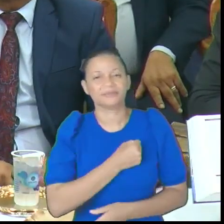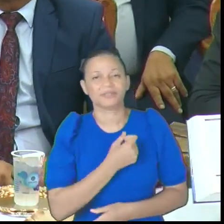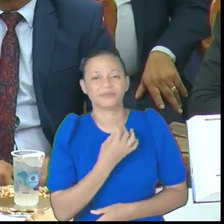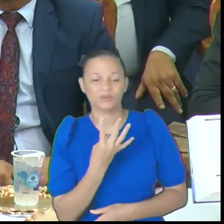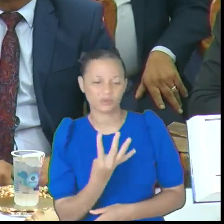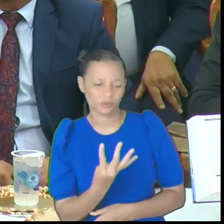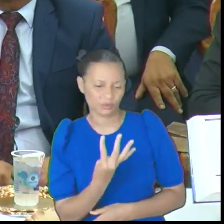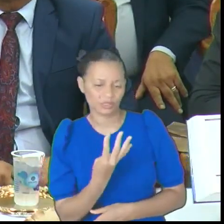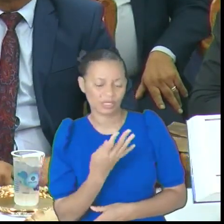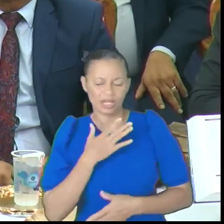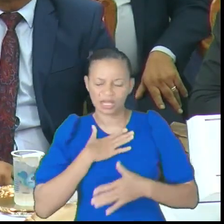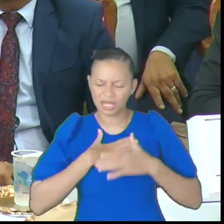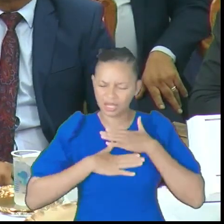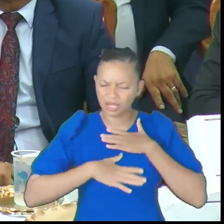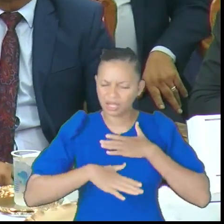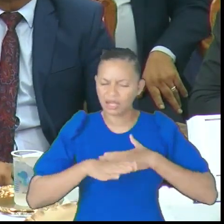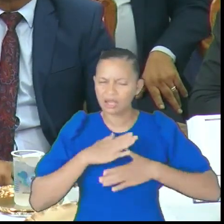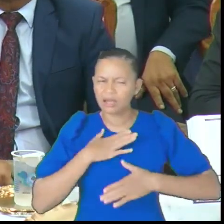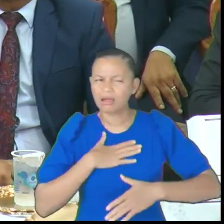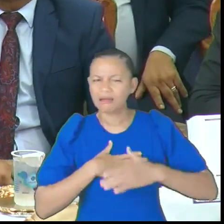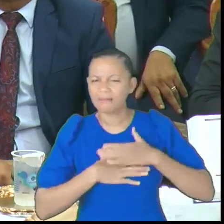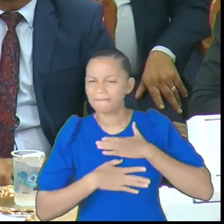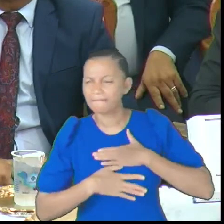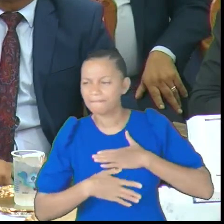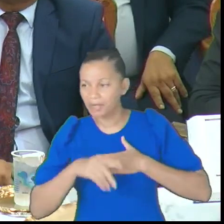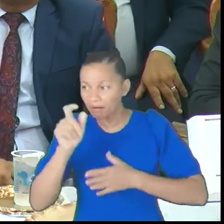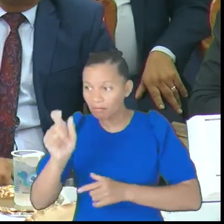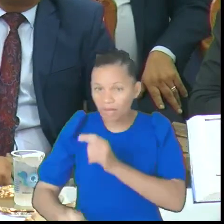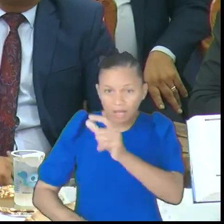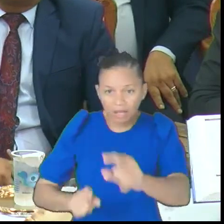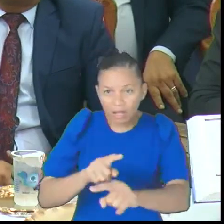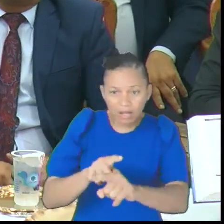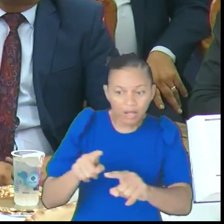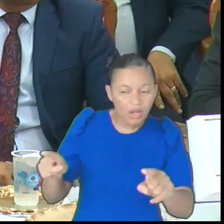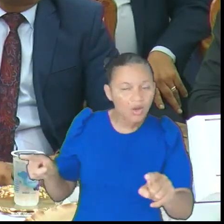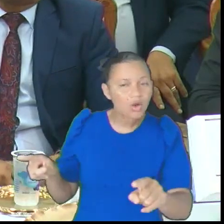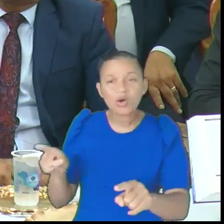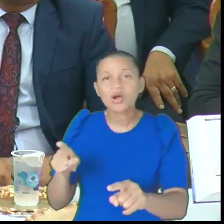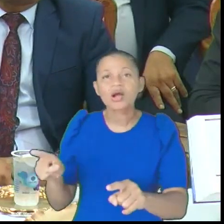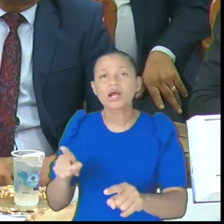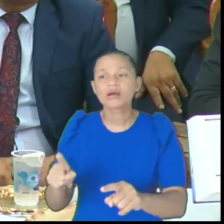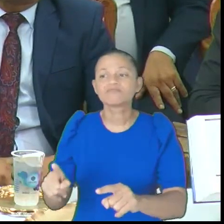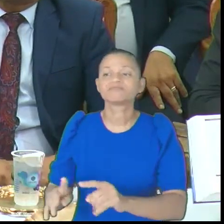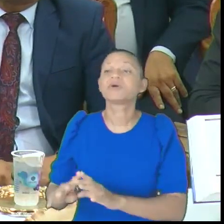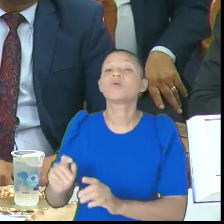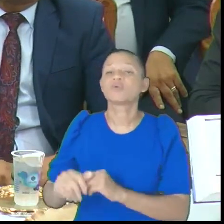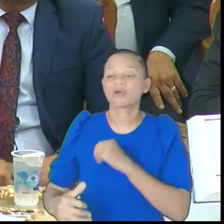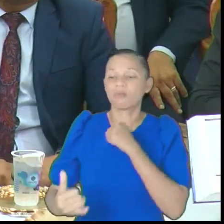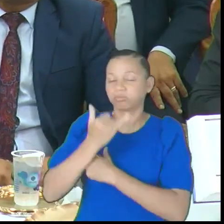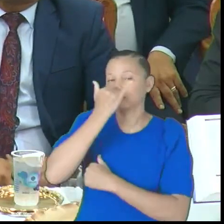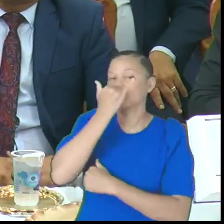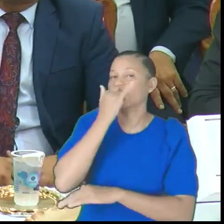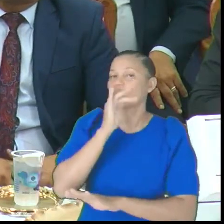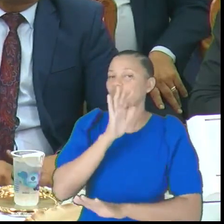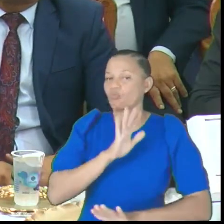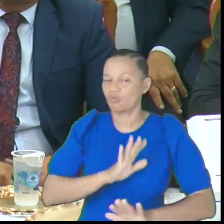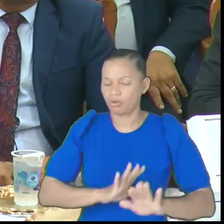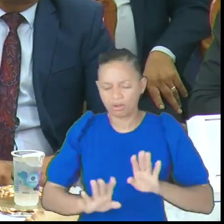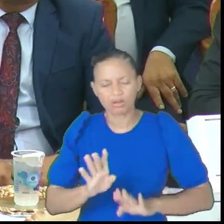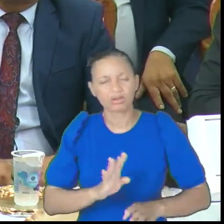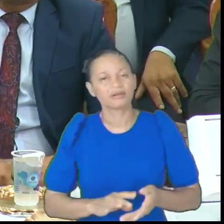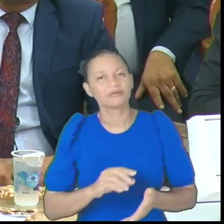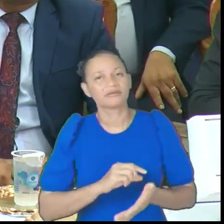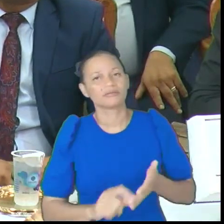diz: acautelai-vos para que ninguém vos engane. Versículo de número 5: